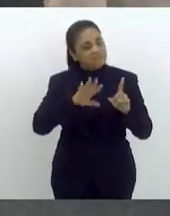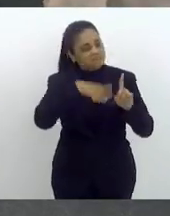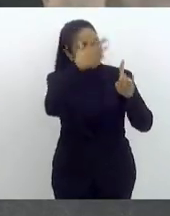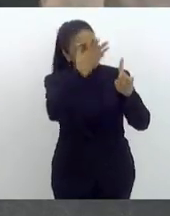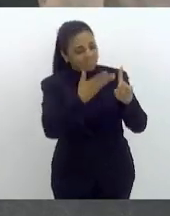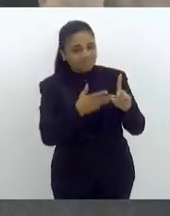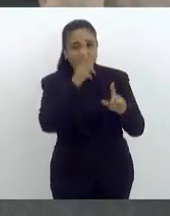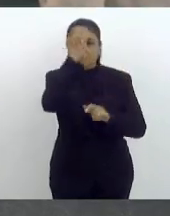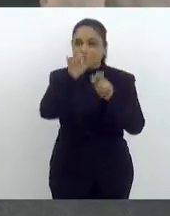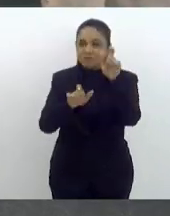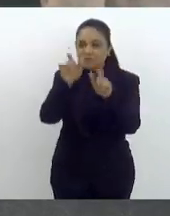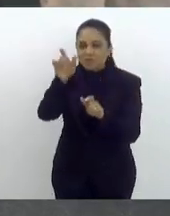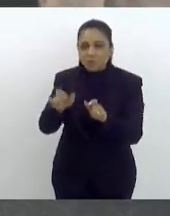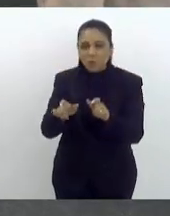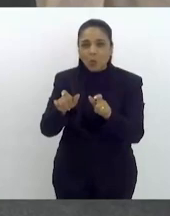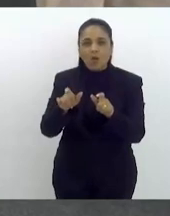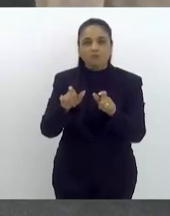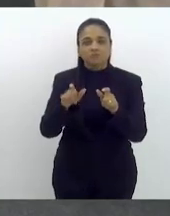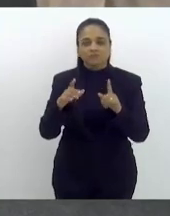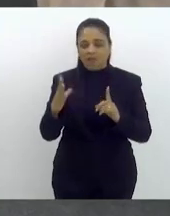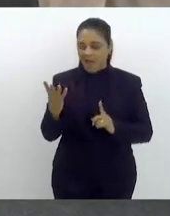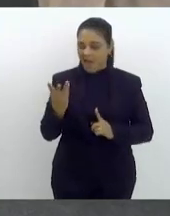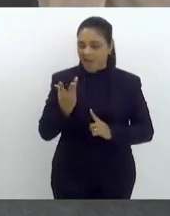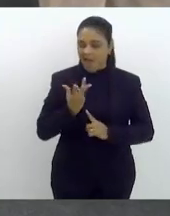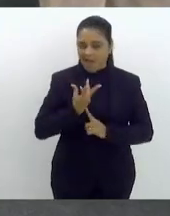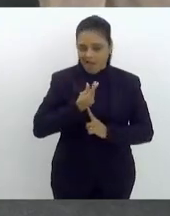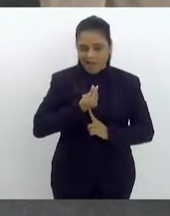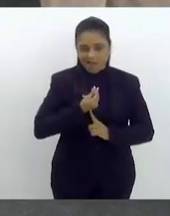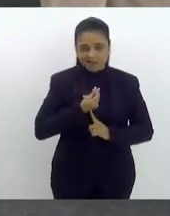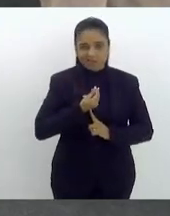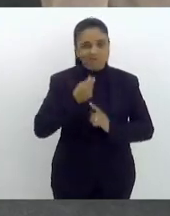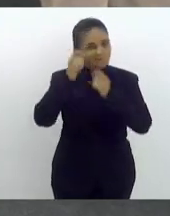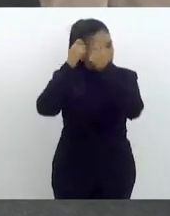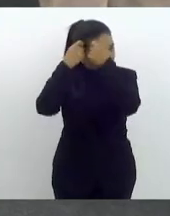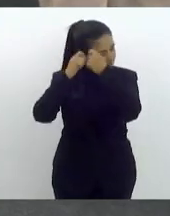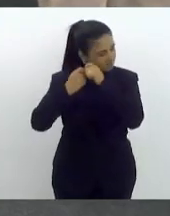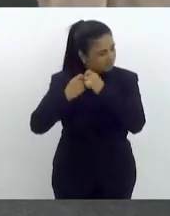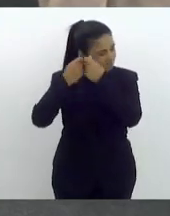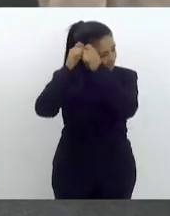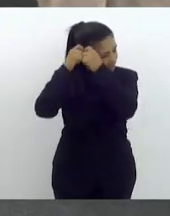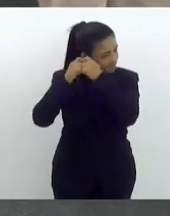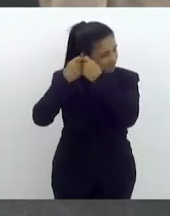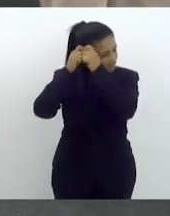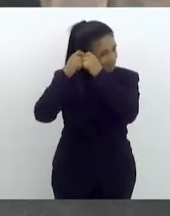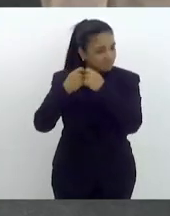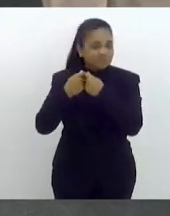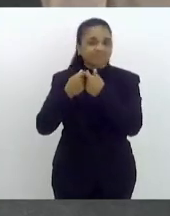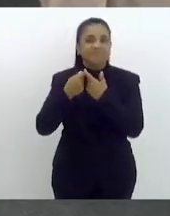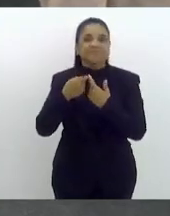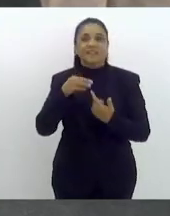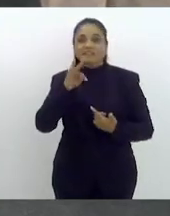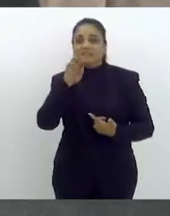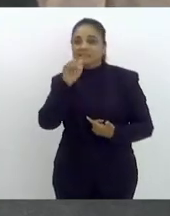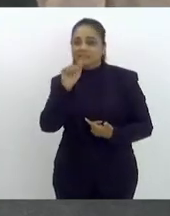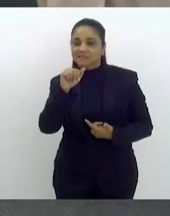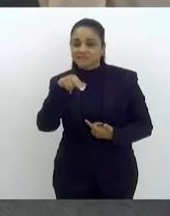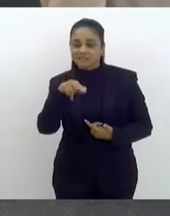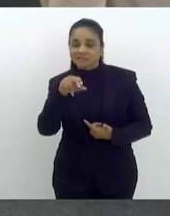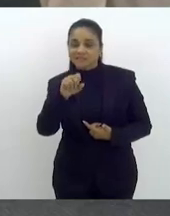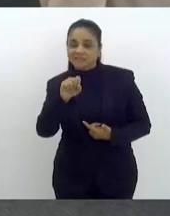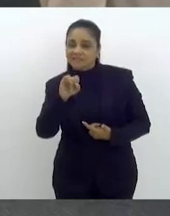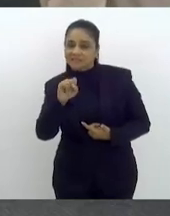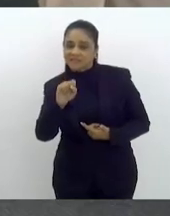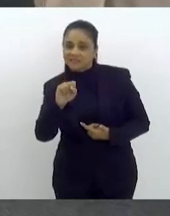que hoje usam a arte de trançar as pessoas transistas que possam colocar essa arte